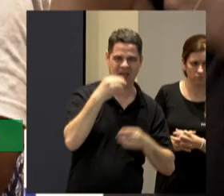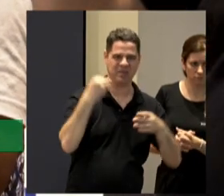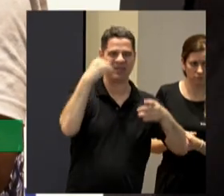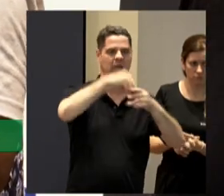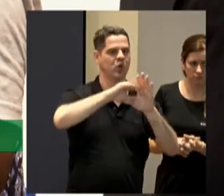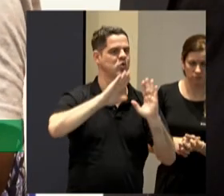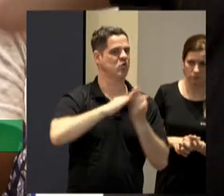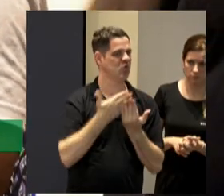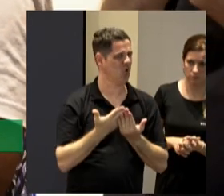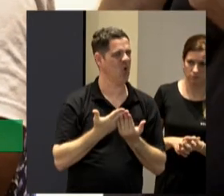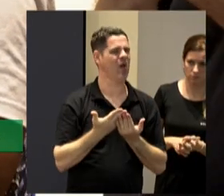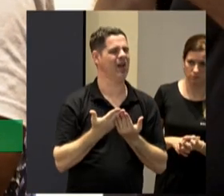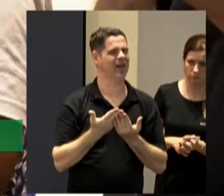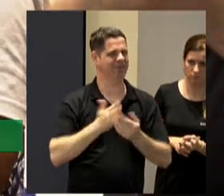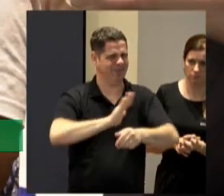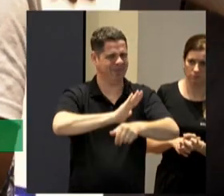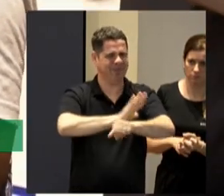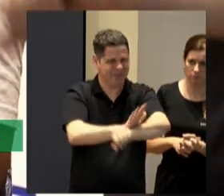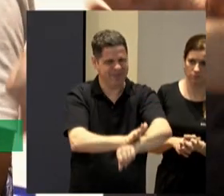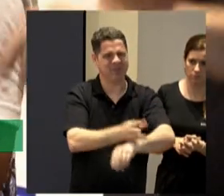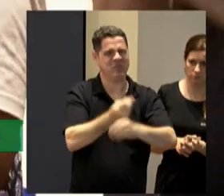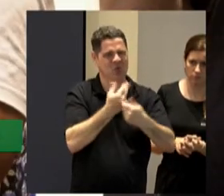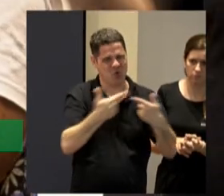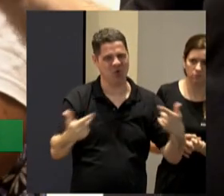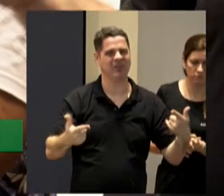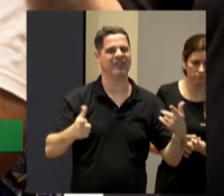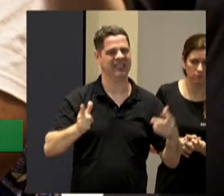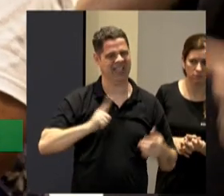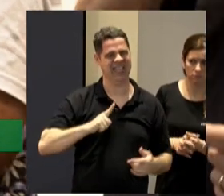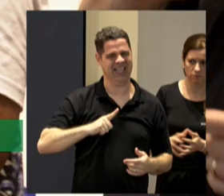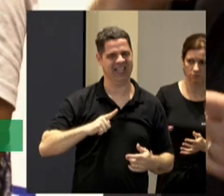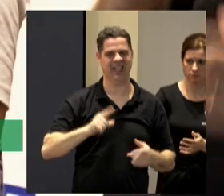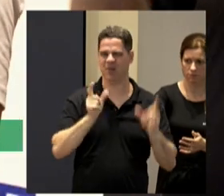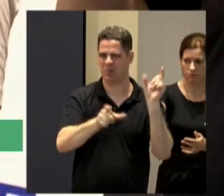escolar. Todos. Envolvendo todos os sujeitos.